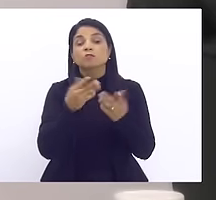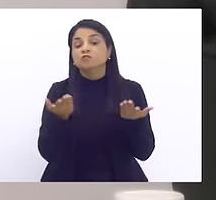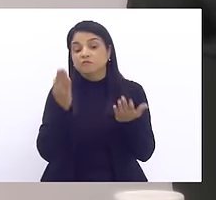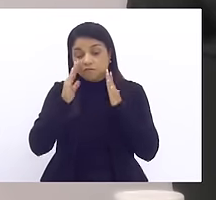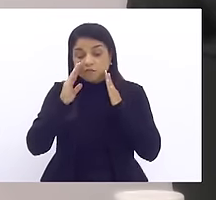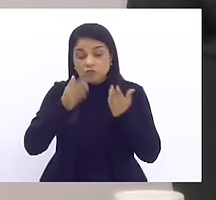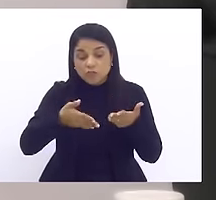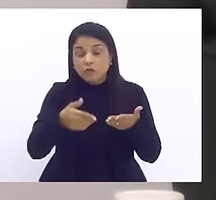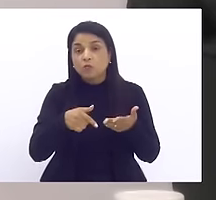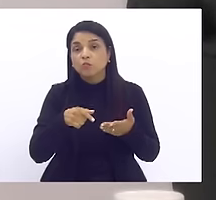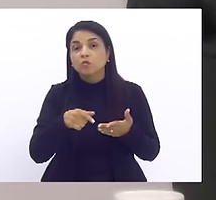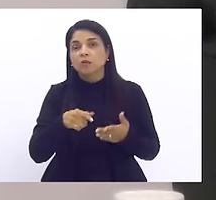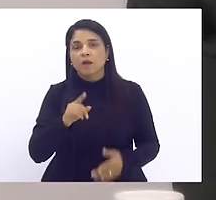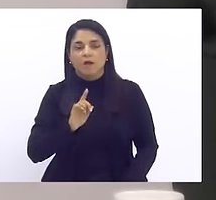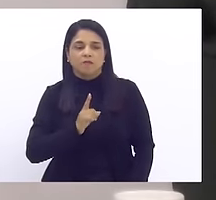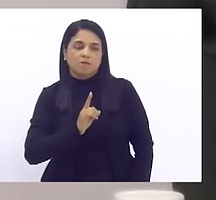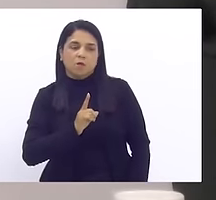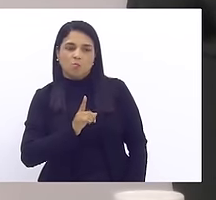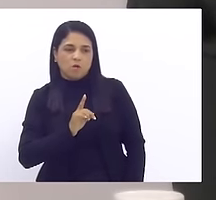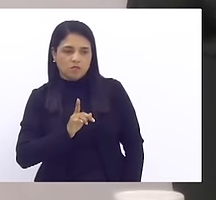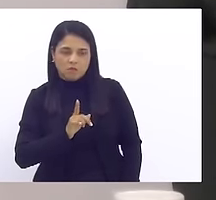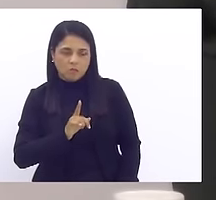de volta